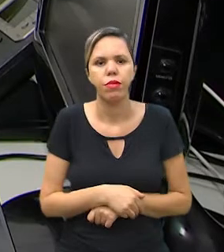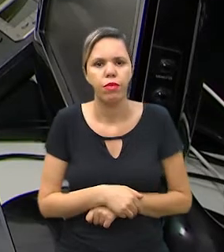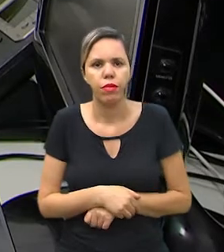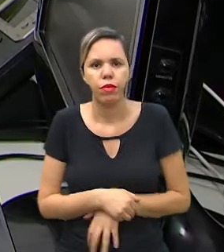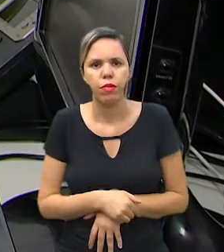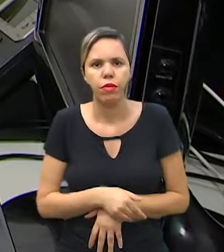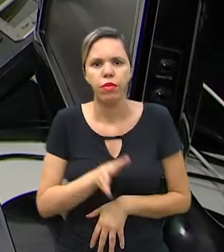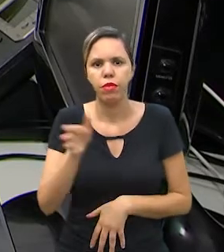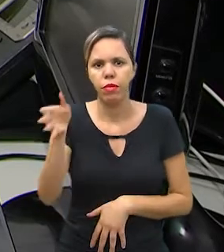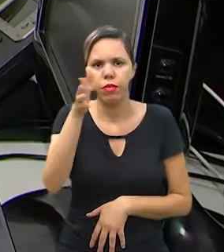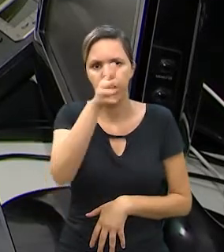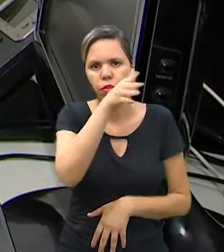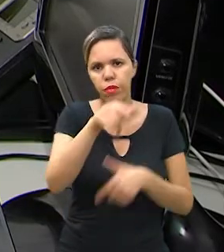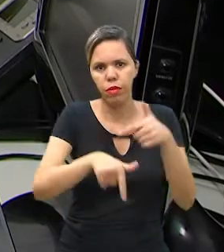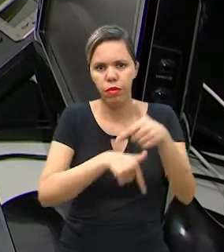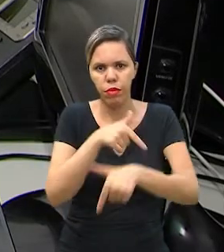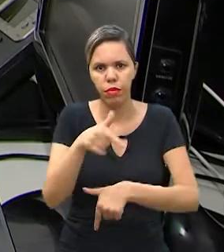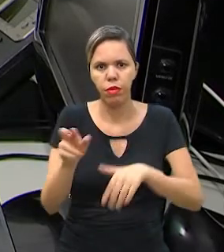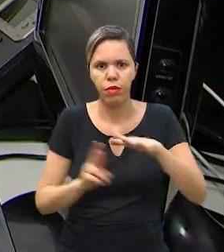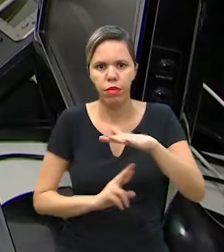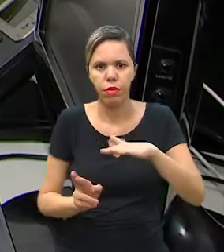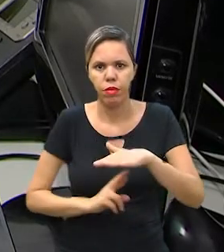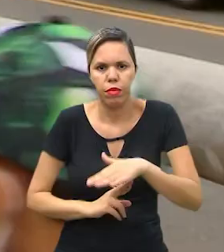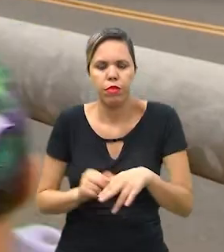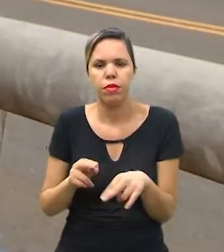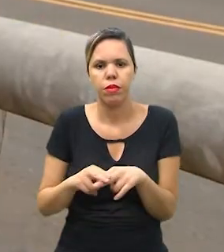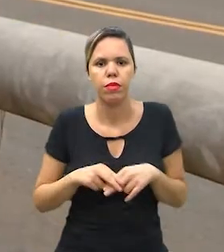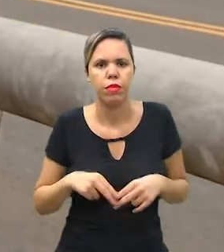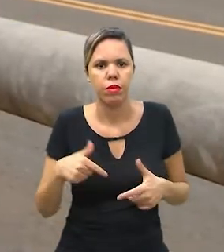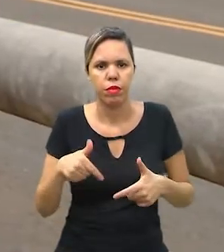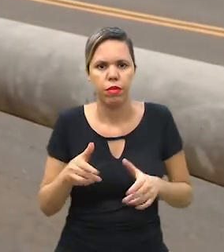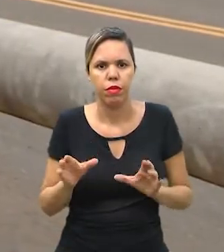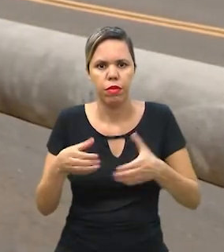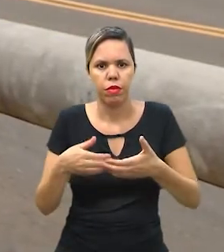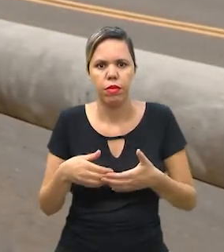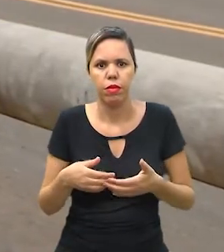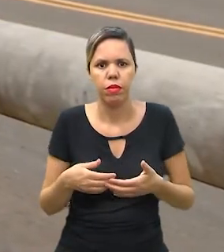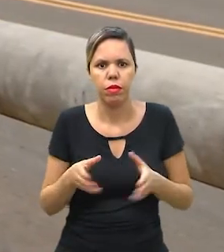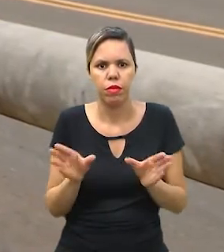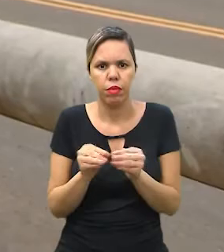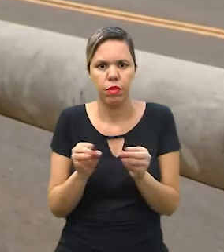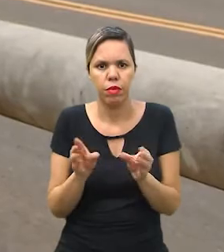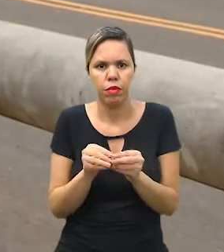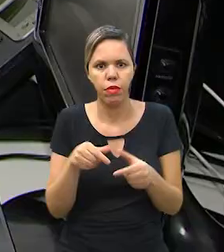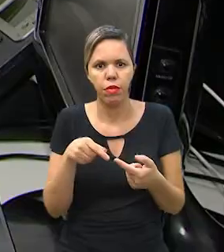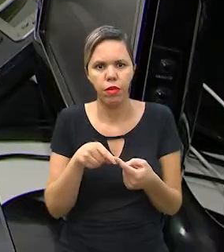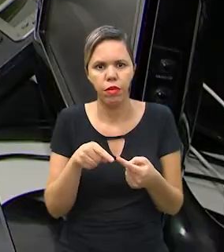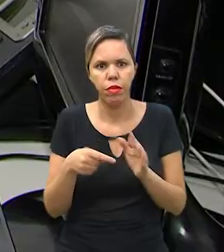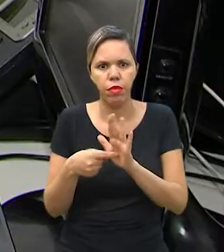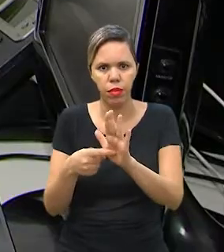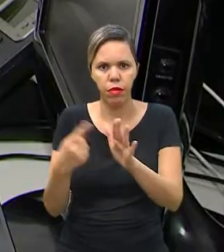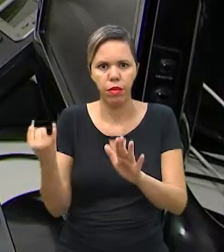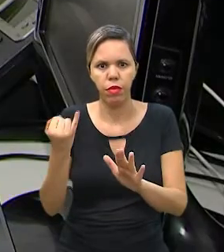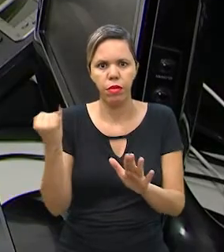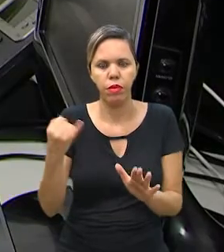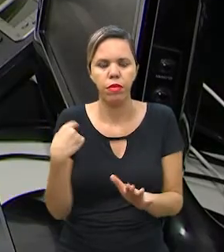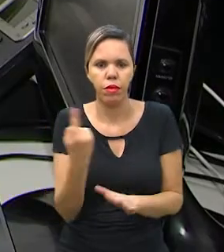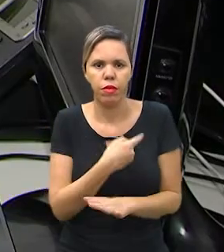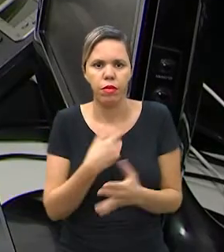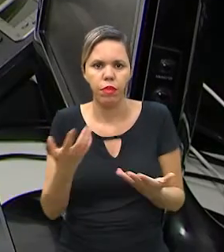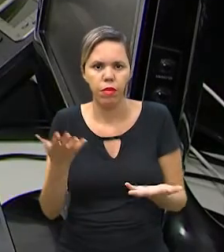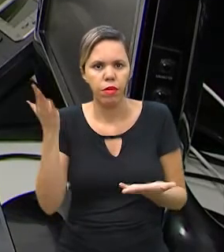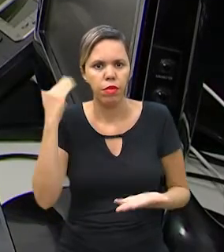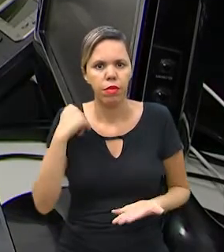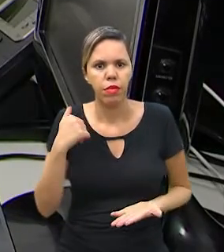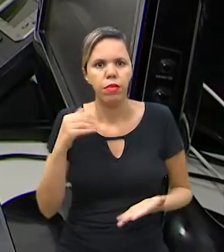e deslocamento para o serviço via rodovia por eles o trabalho da comissão tá bem definido além de mostrar a importância